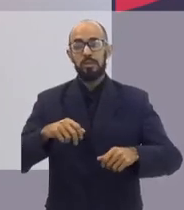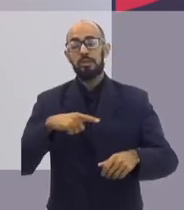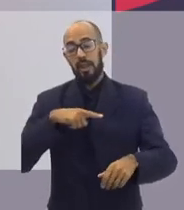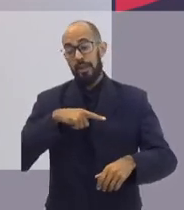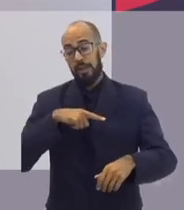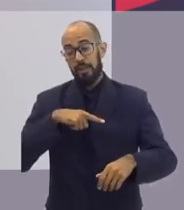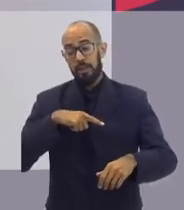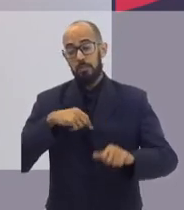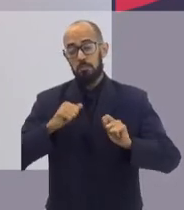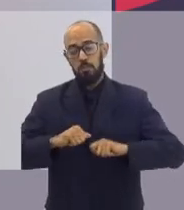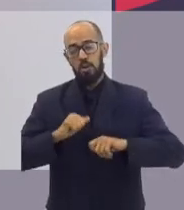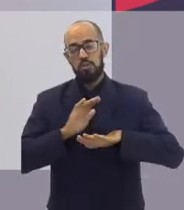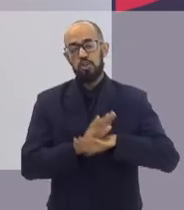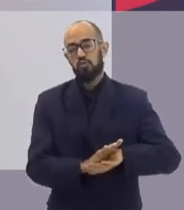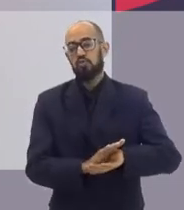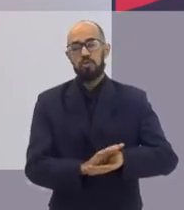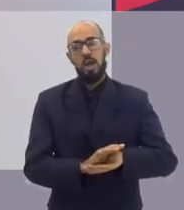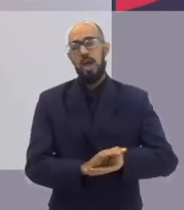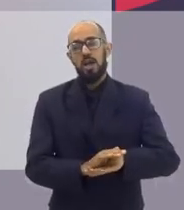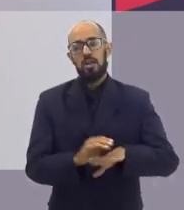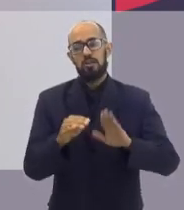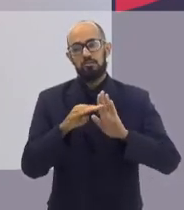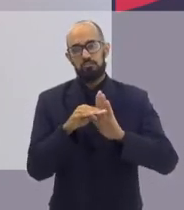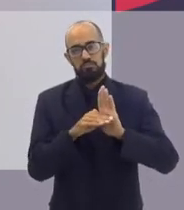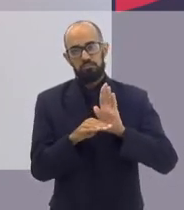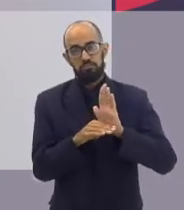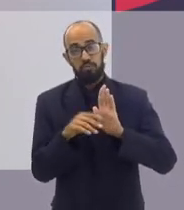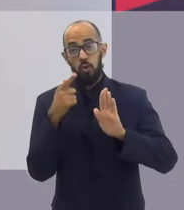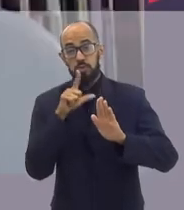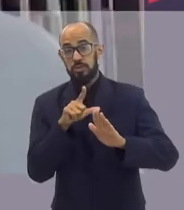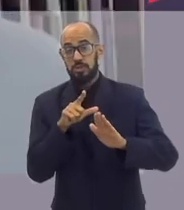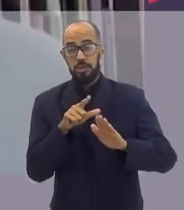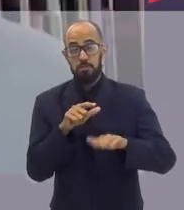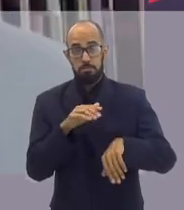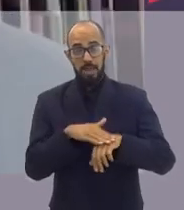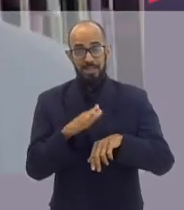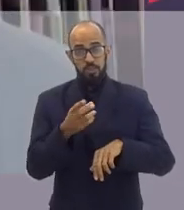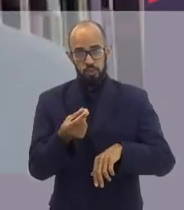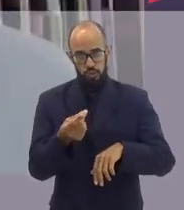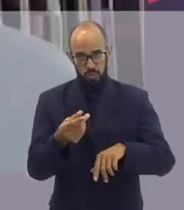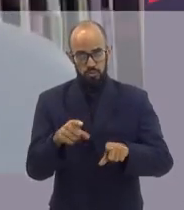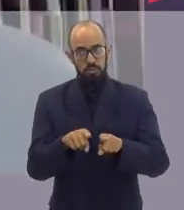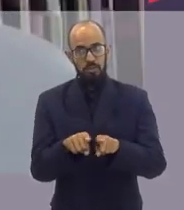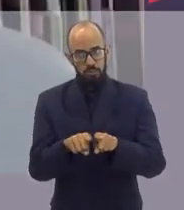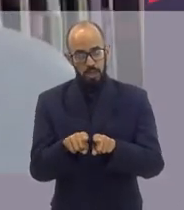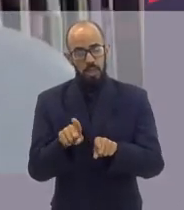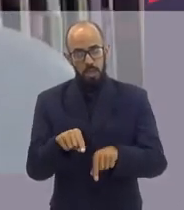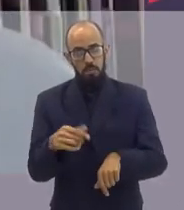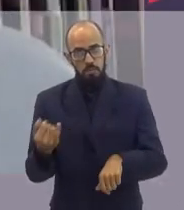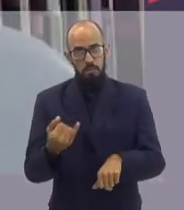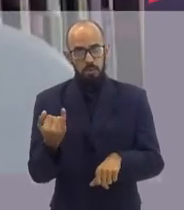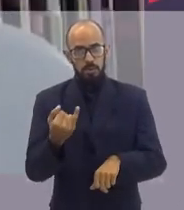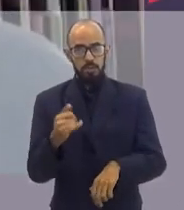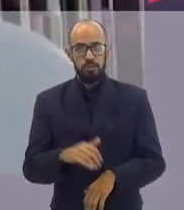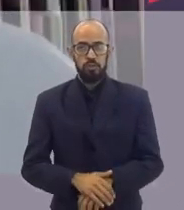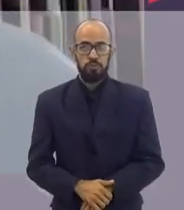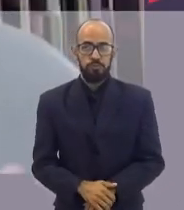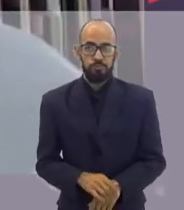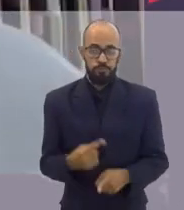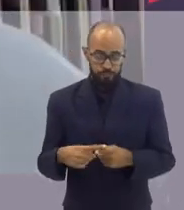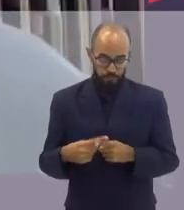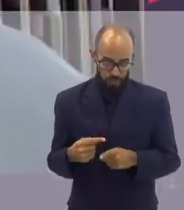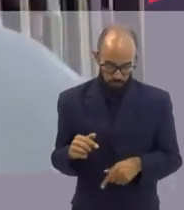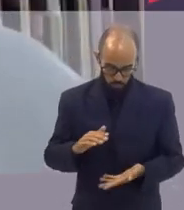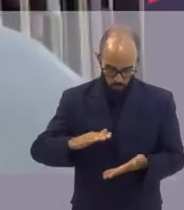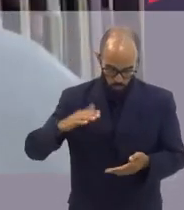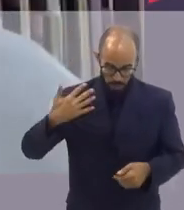indústria, né, e que podem ajudar em alguma fase específica, né, a conseguir mais dinheiro, que é muito importante dinheiro nesse processo, né? Porque é